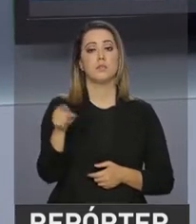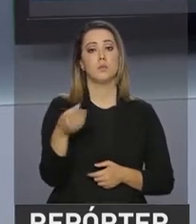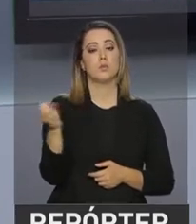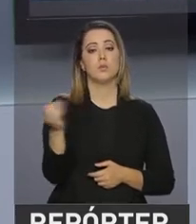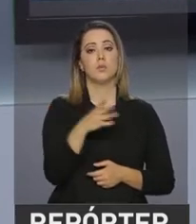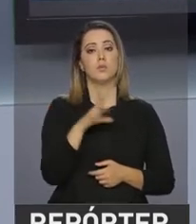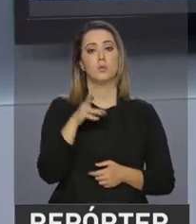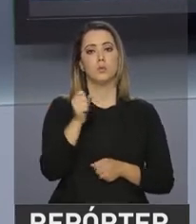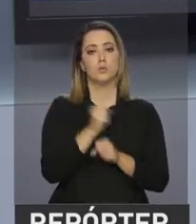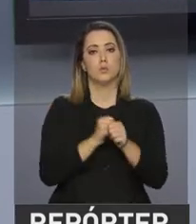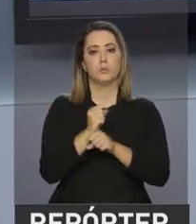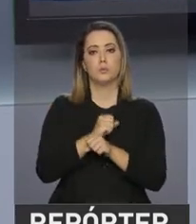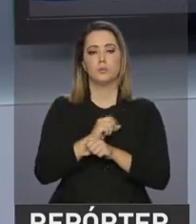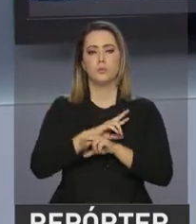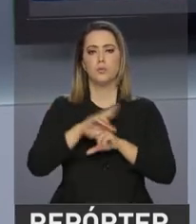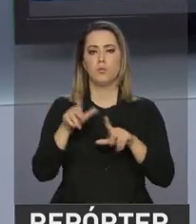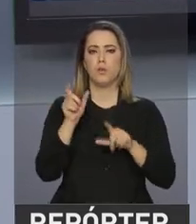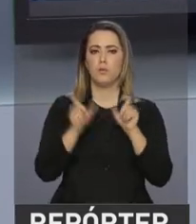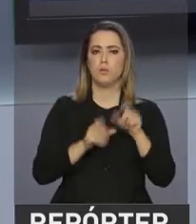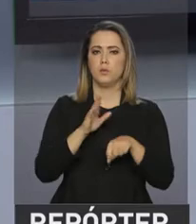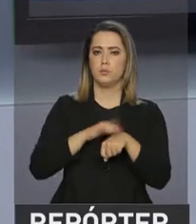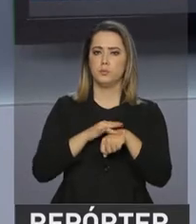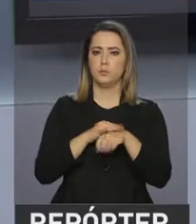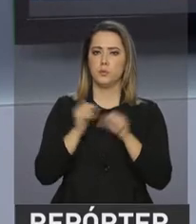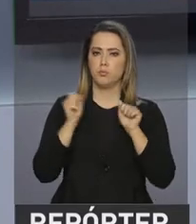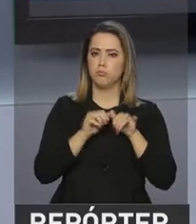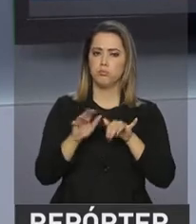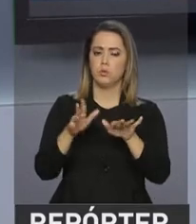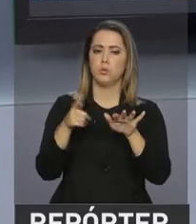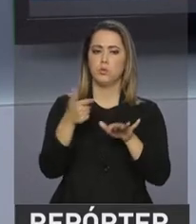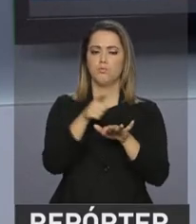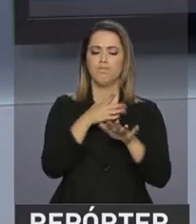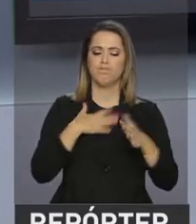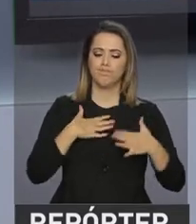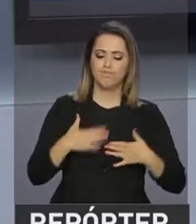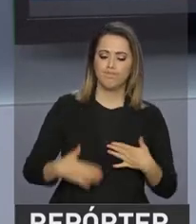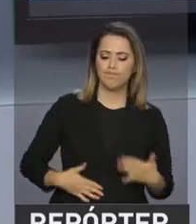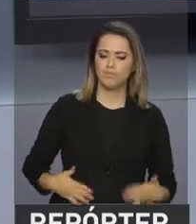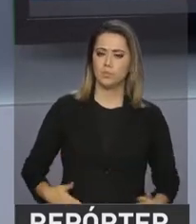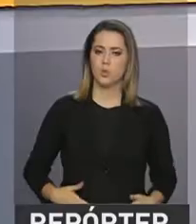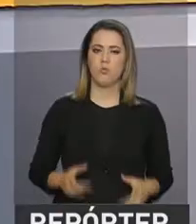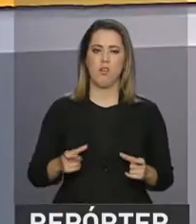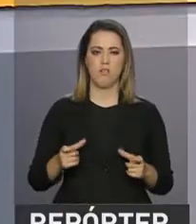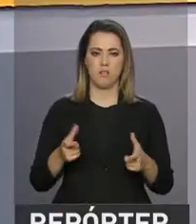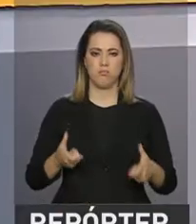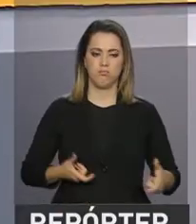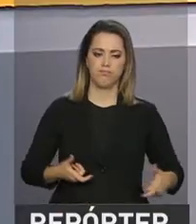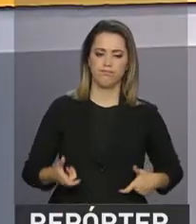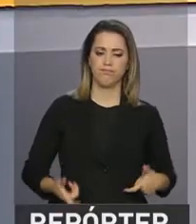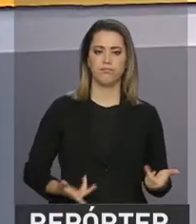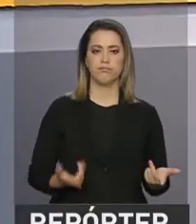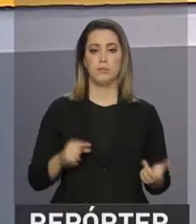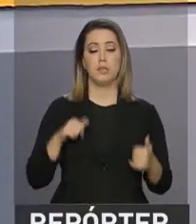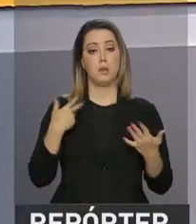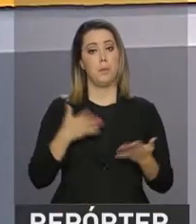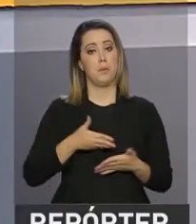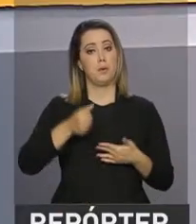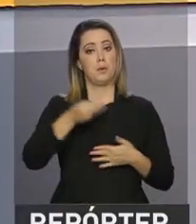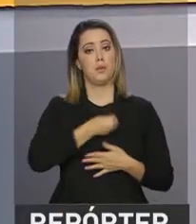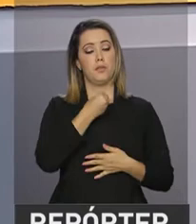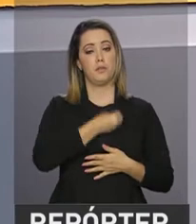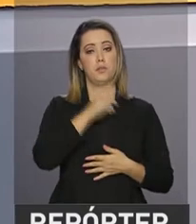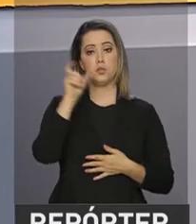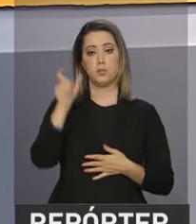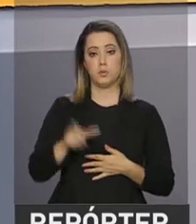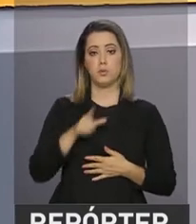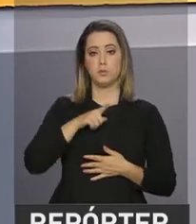novos casos por ano e muitas vezes a doença se espalha para outras partes do corpo. Para aumentar a sobrevida das pacientes